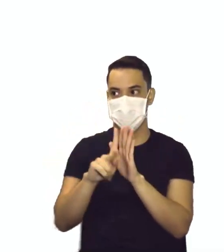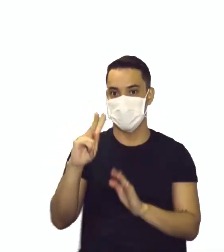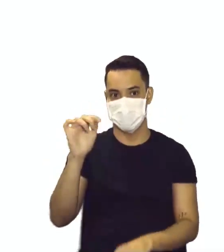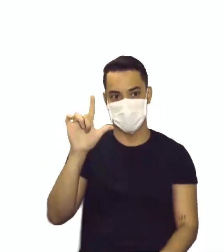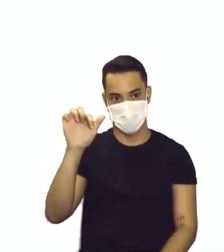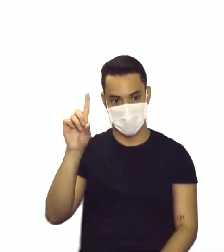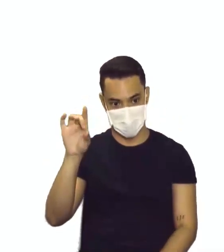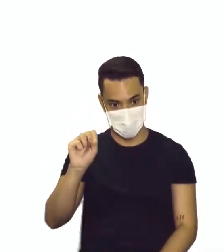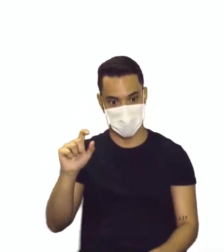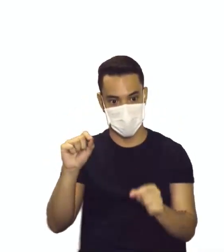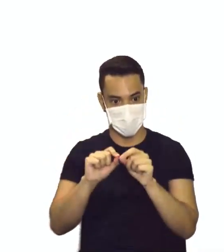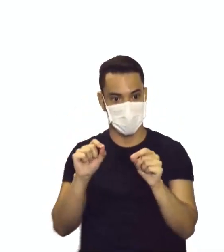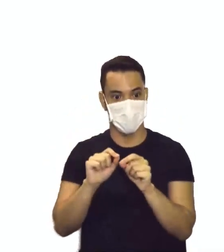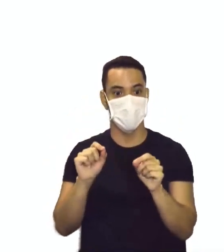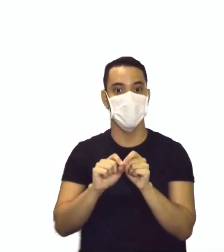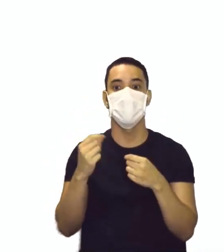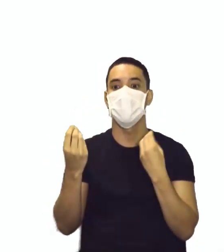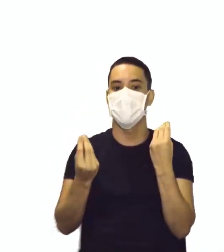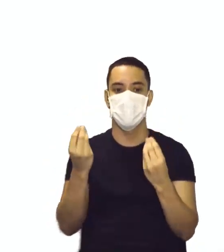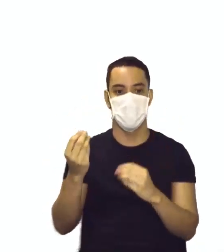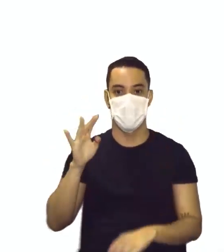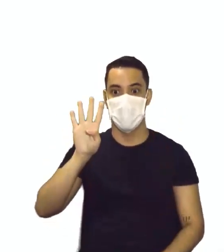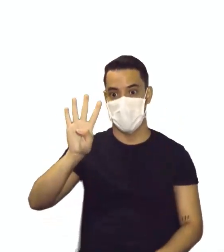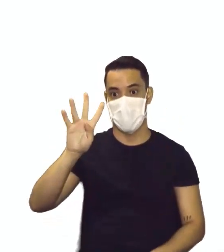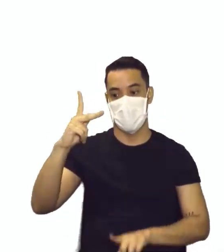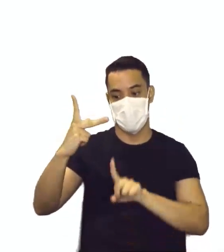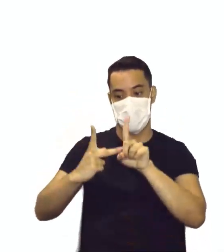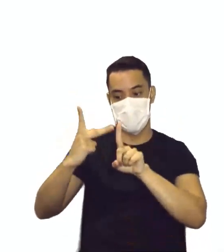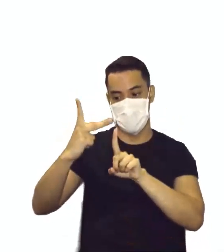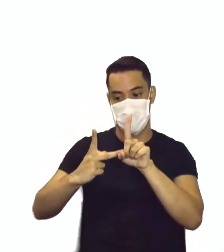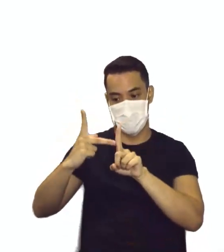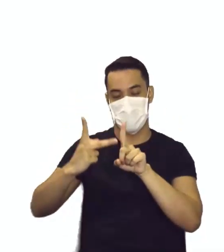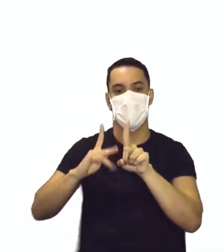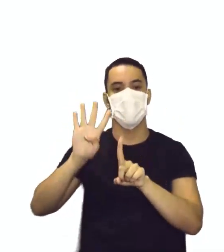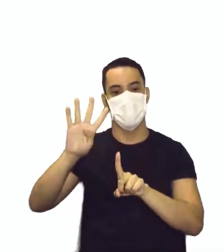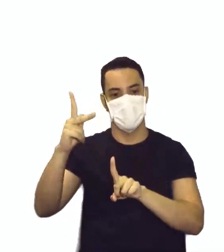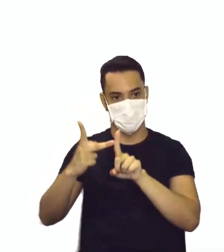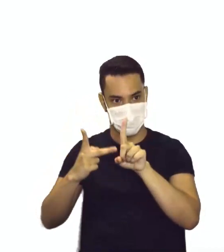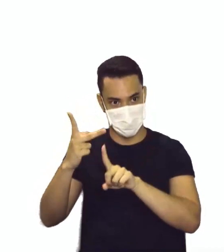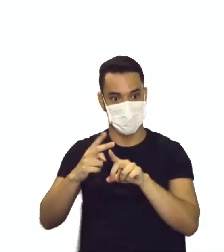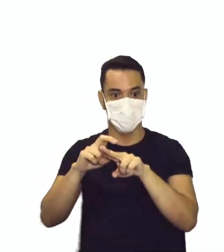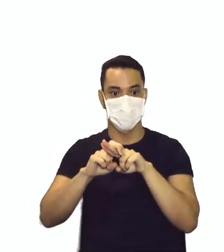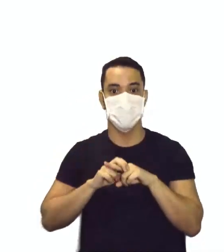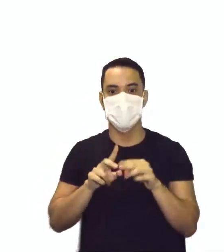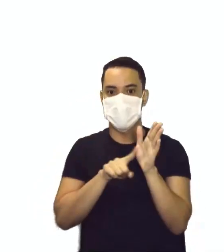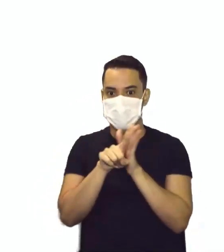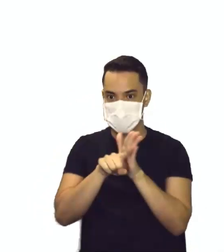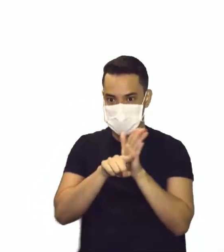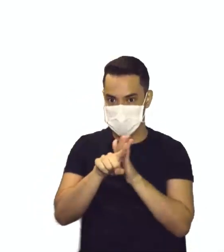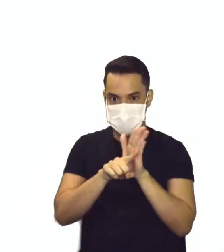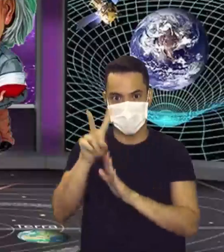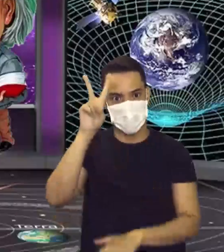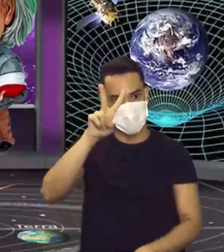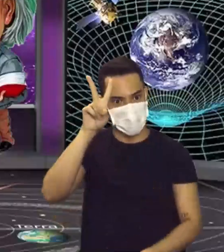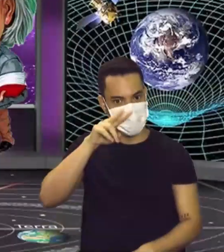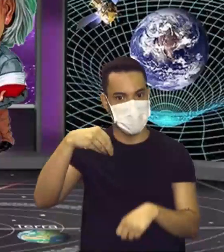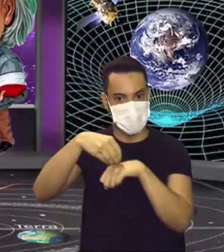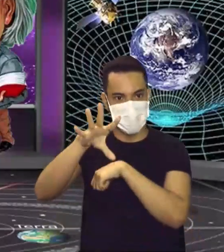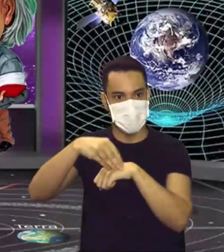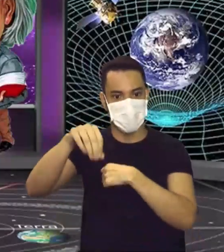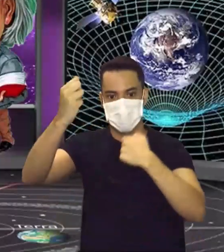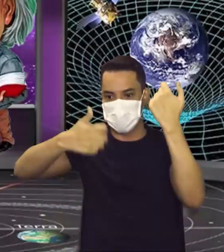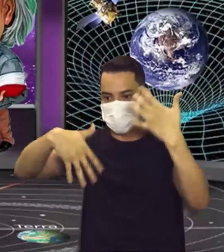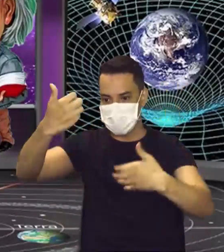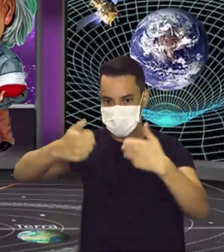ver que ele fez isso a 4 Kelvin, tá, pessoal? Então, ele investigou, lembra que eu falei para vocês,